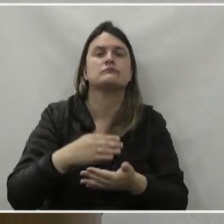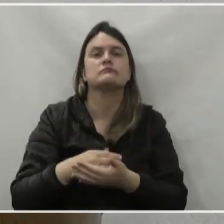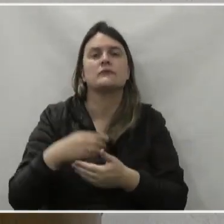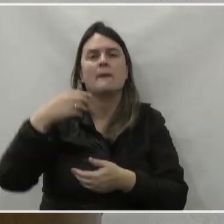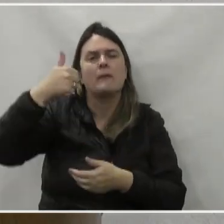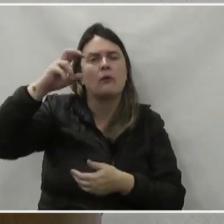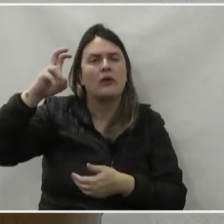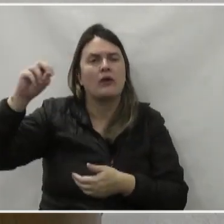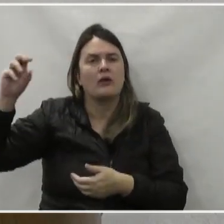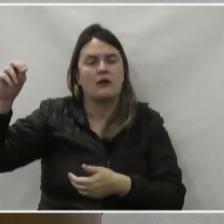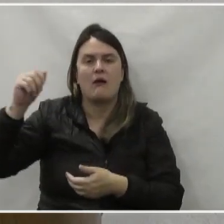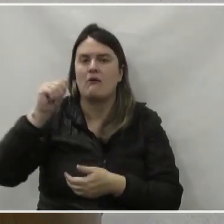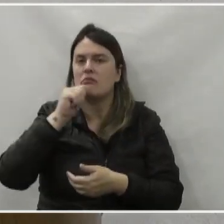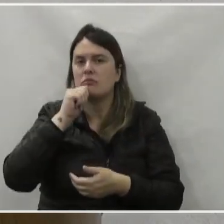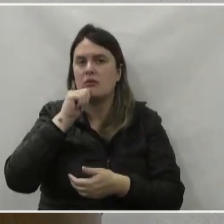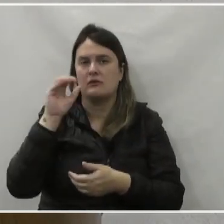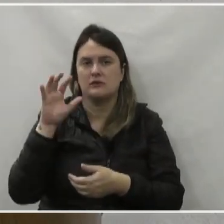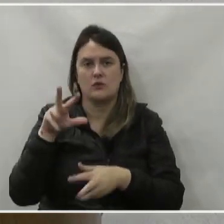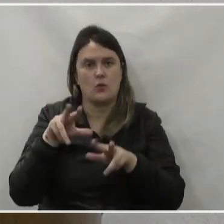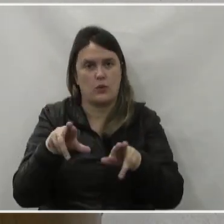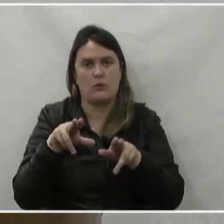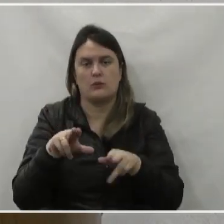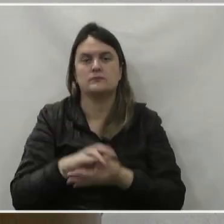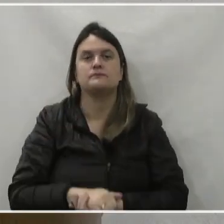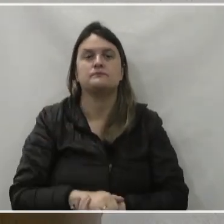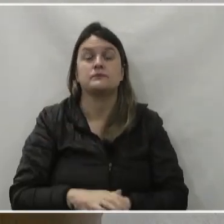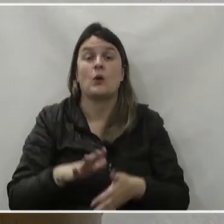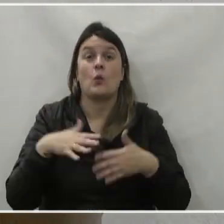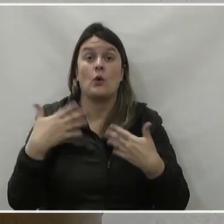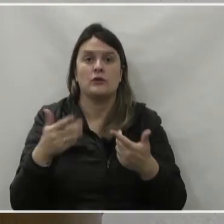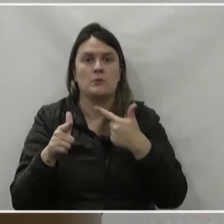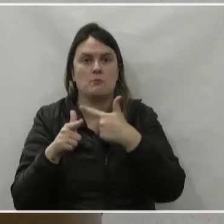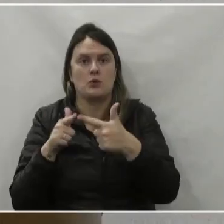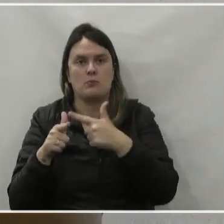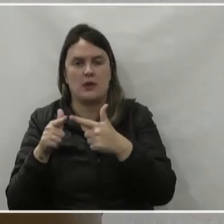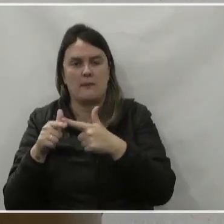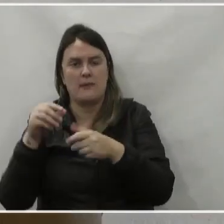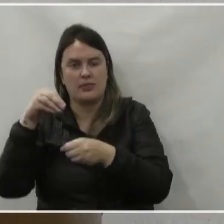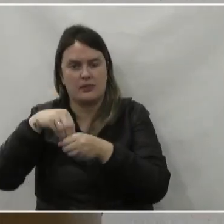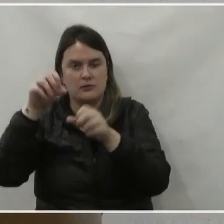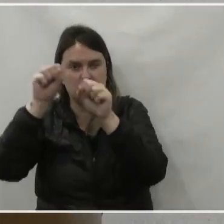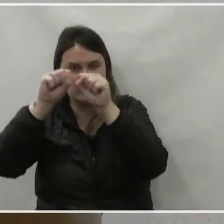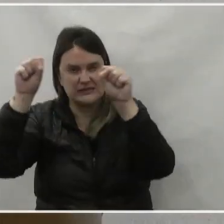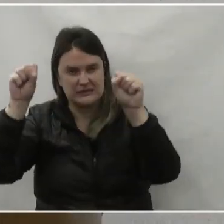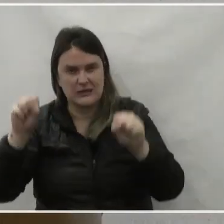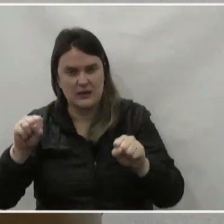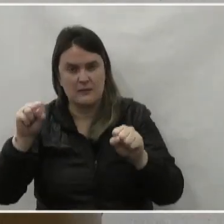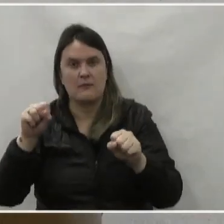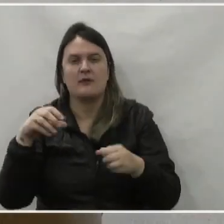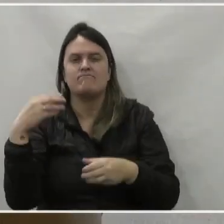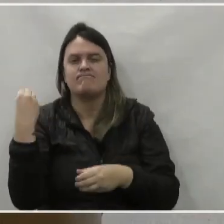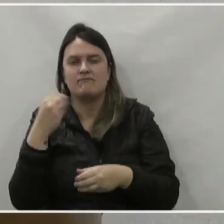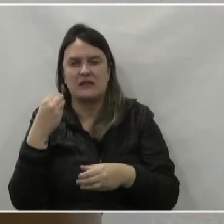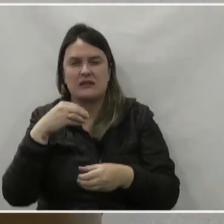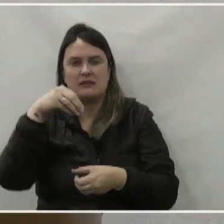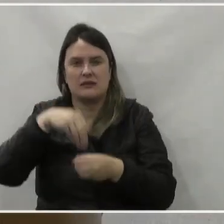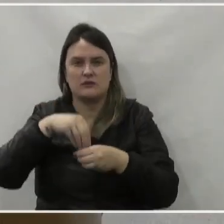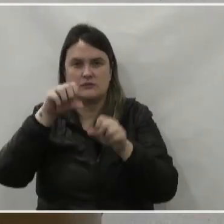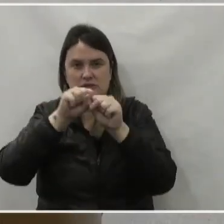desde 1500. Né? Quando o problema é sistêmico, quando há falhas no